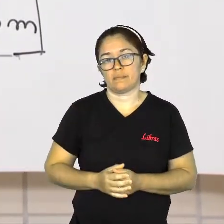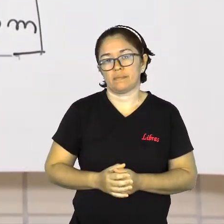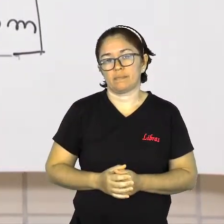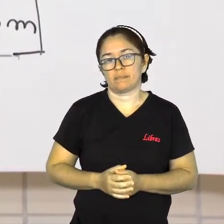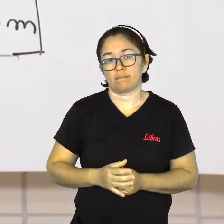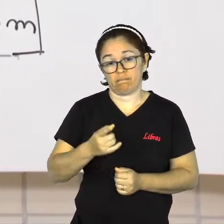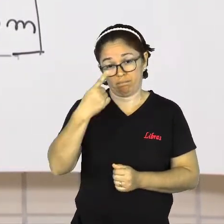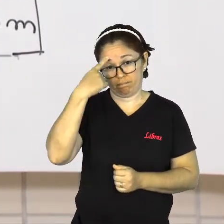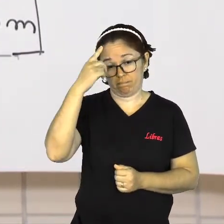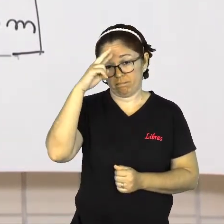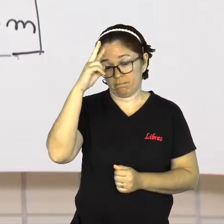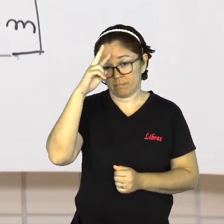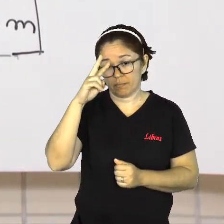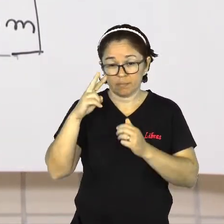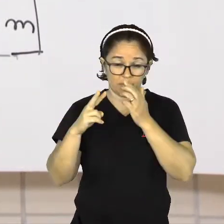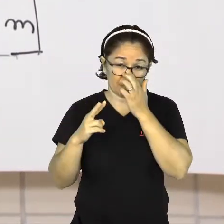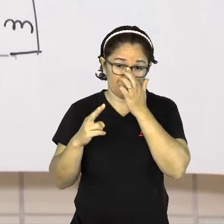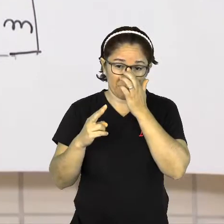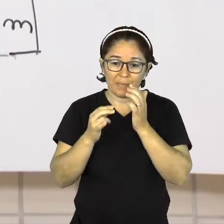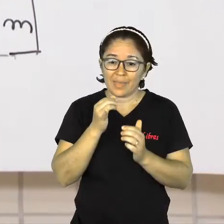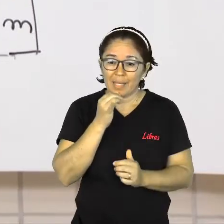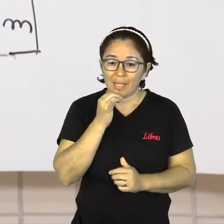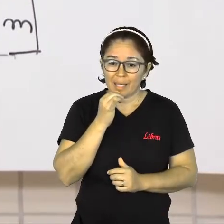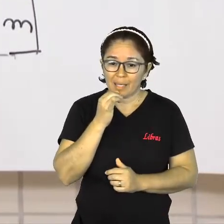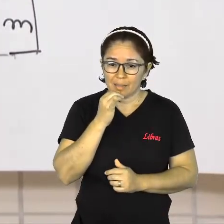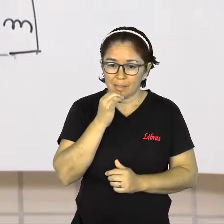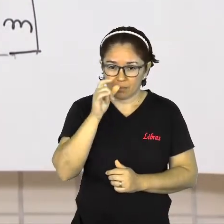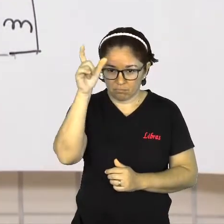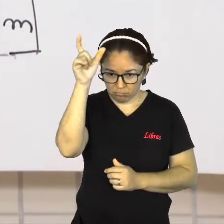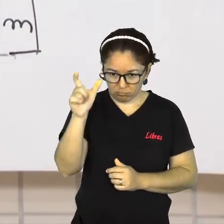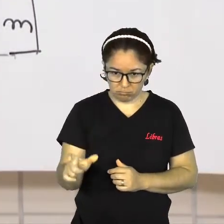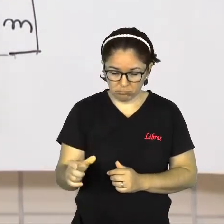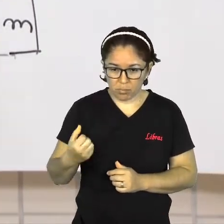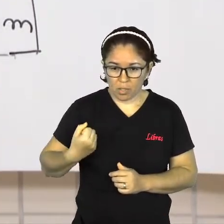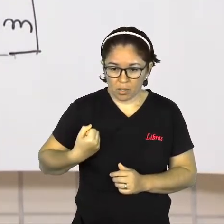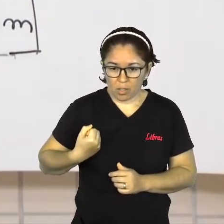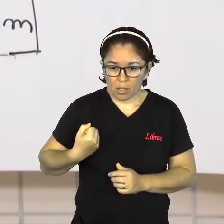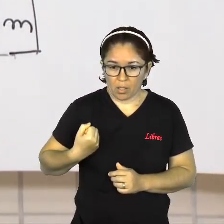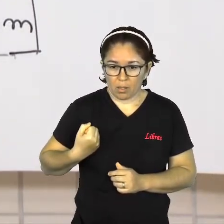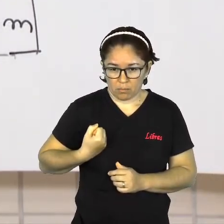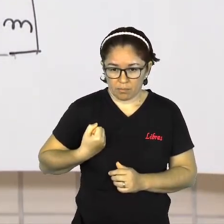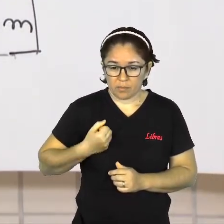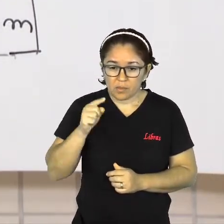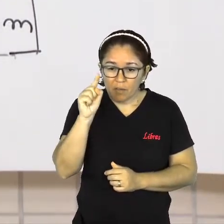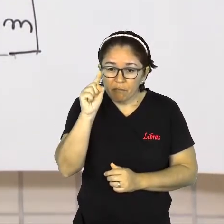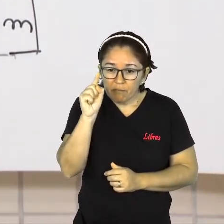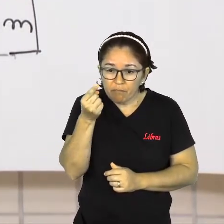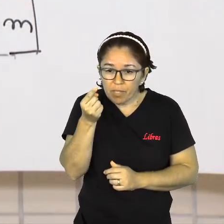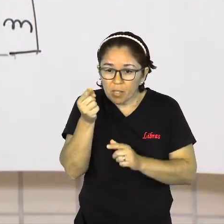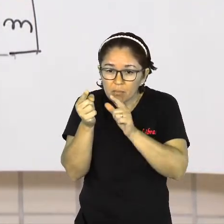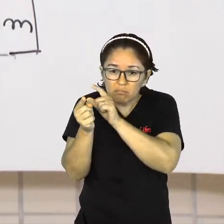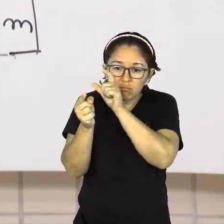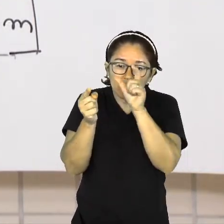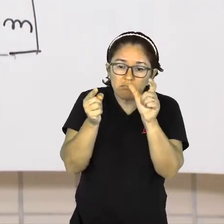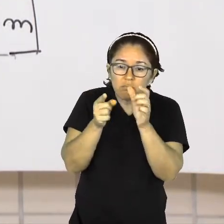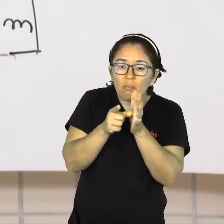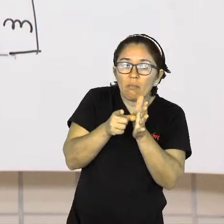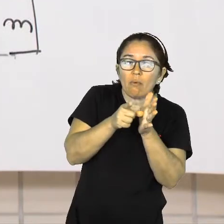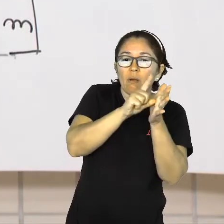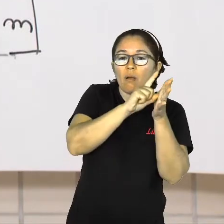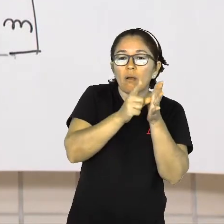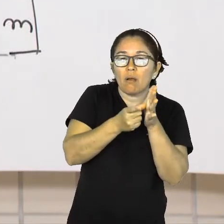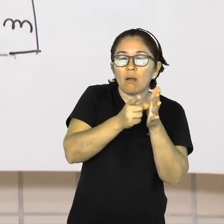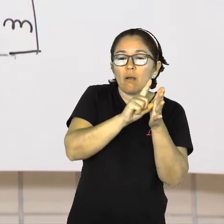Lembra, primeiro eu olho a parte inteira. Só de eu olhar aqui, quem tem um número maior na parte inteira?